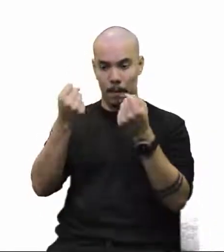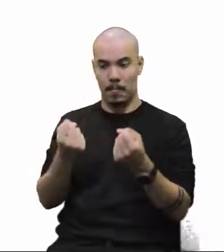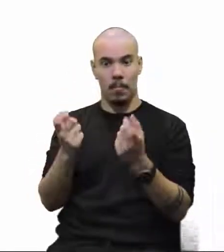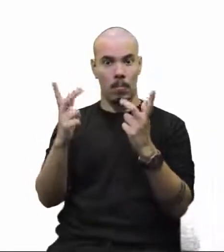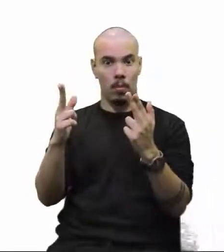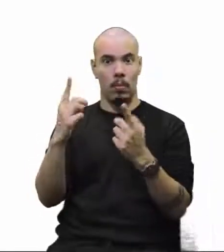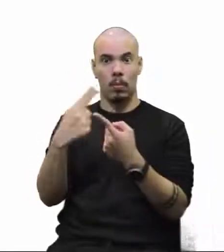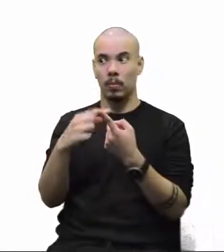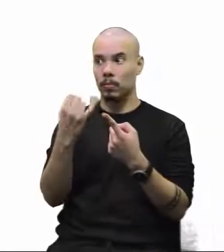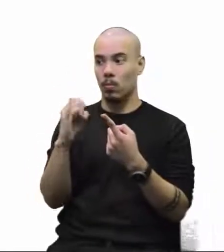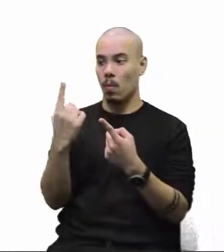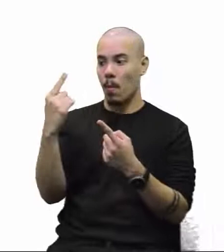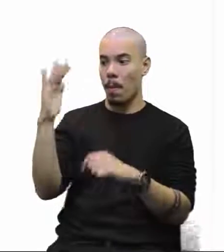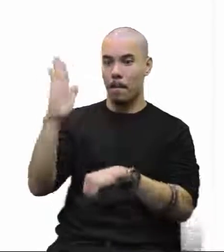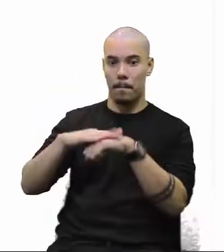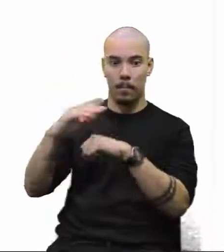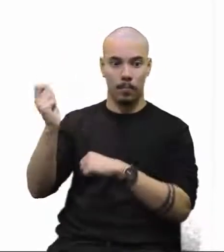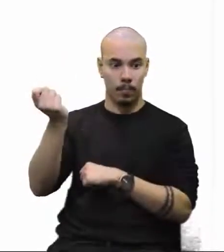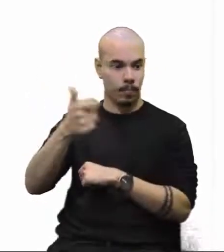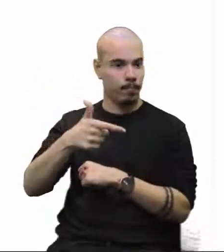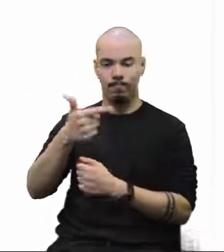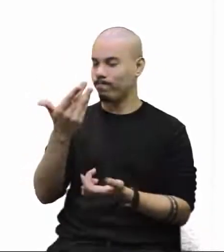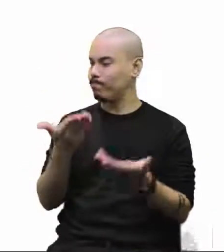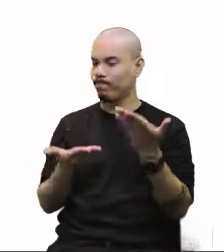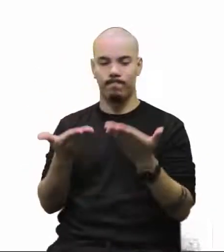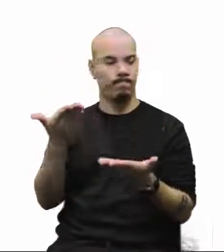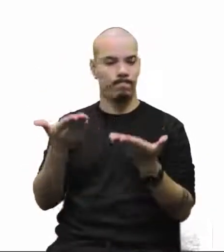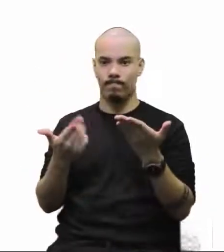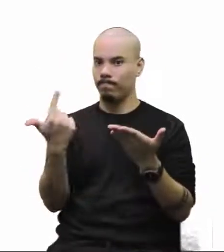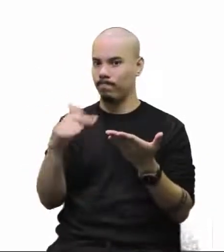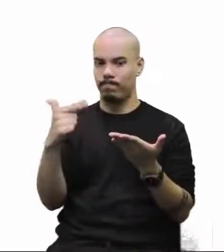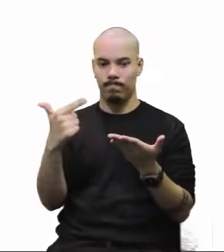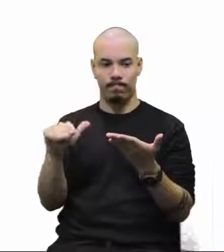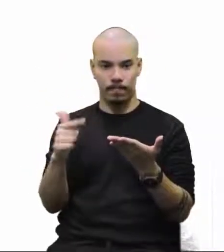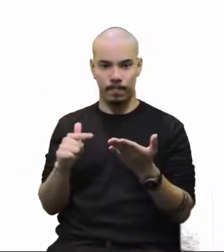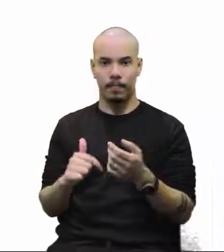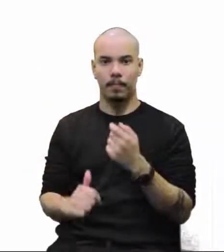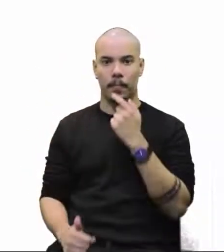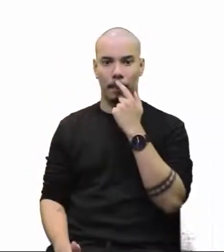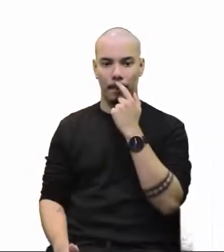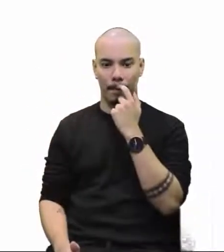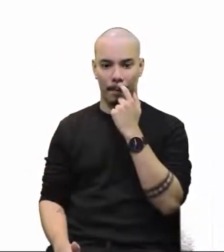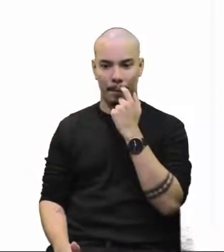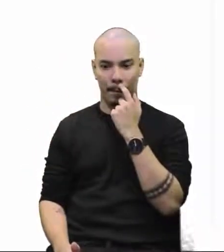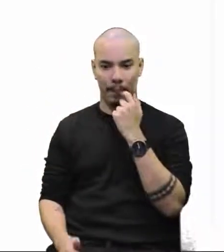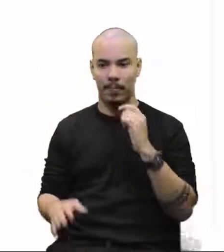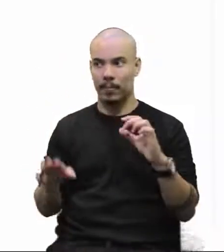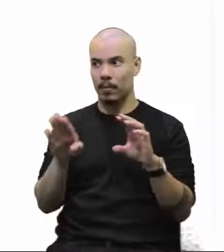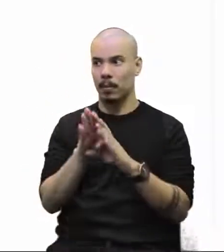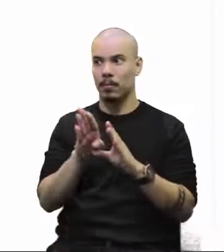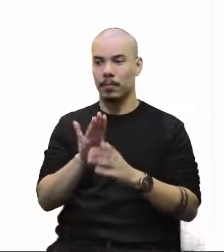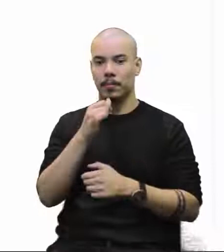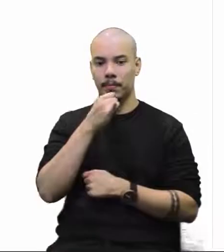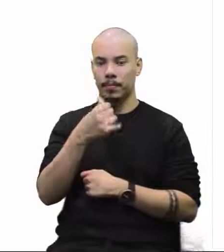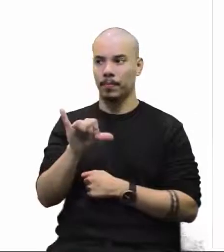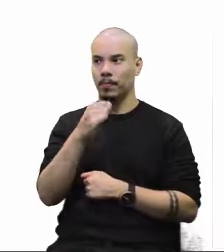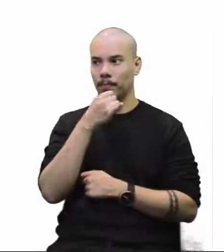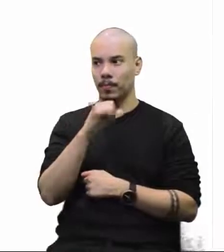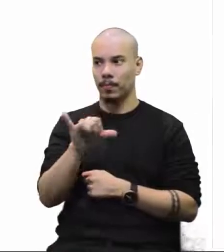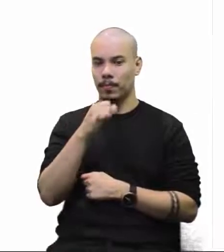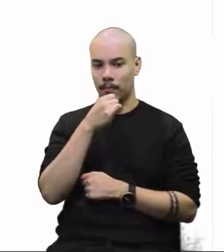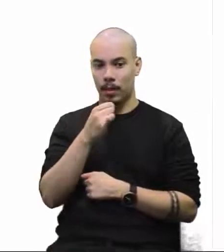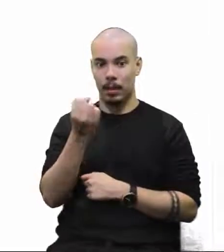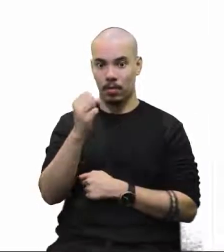uma for maior que a outra, há movimento, não há equilíbrio. Bom, Corrente elétrica. No tapa você